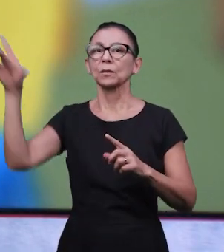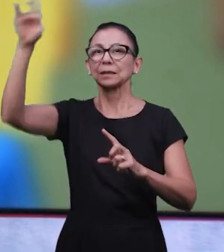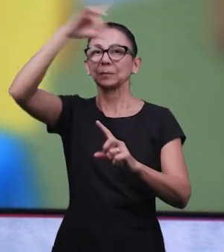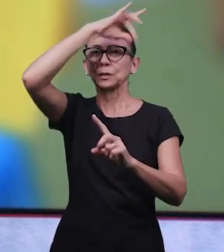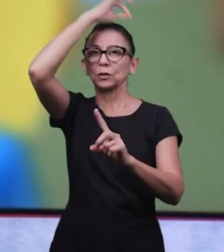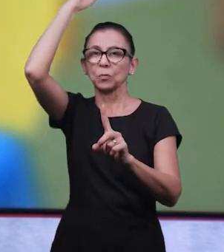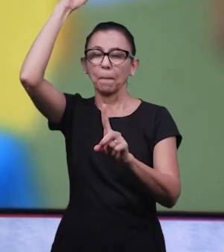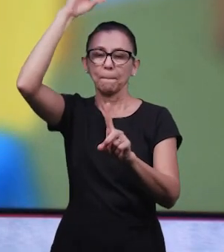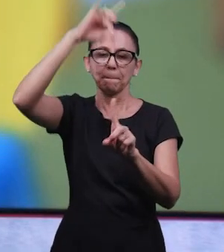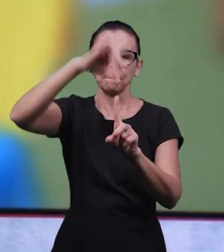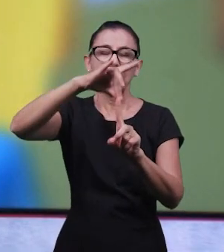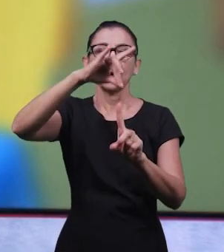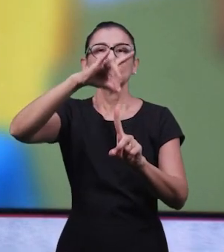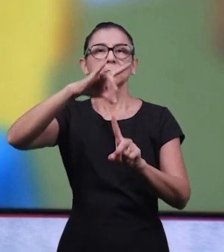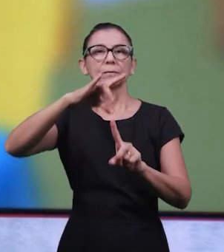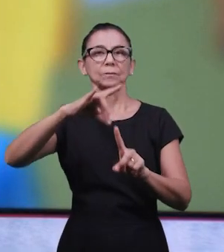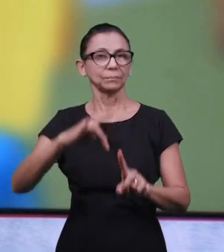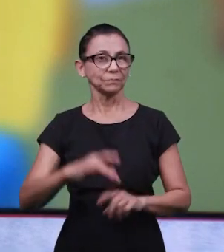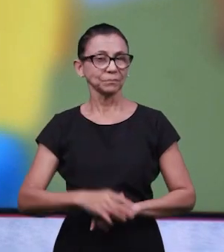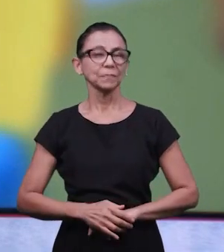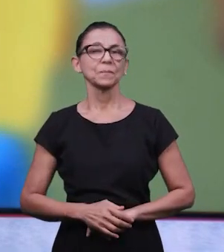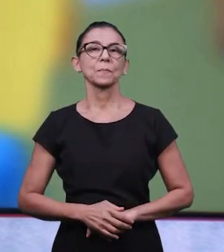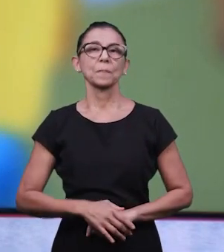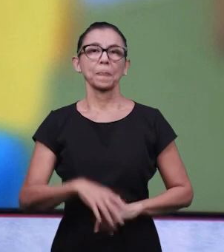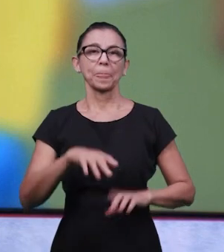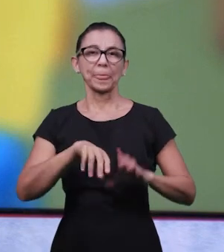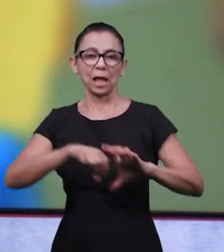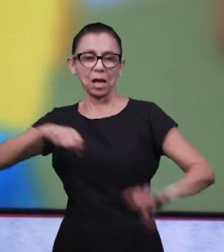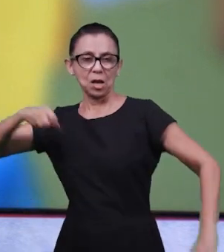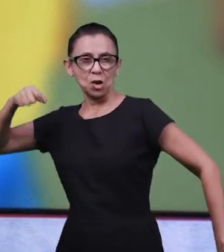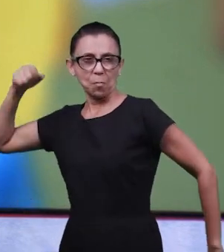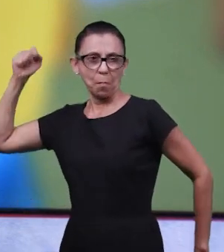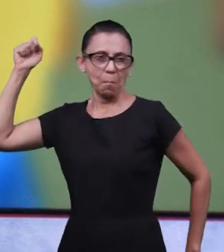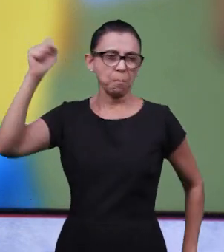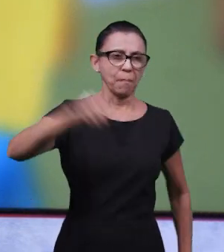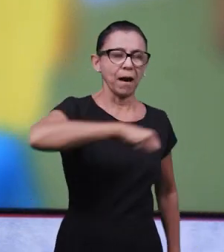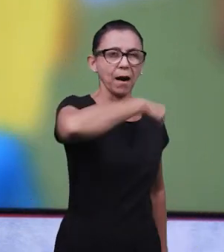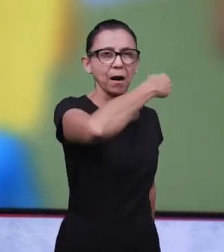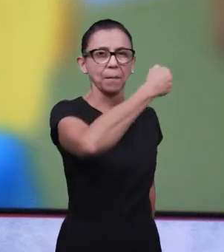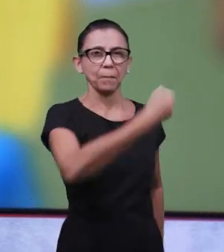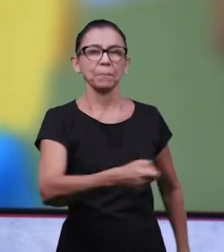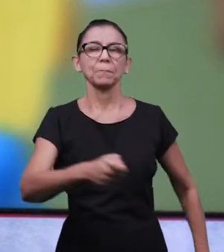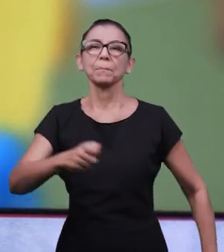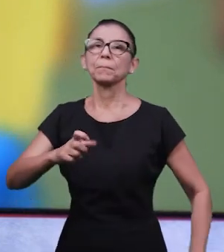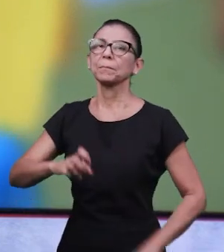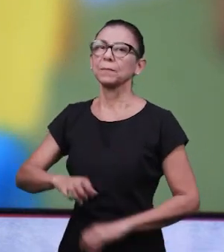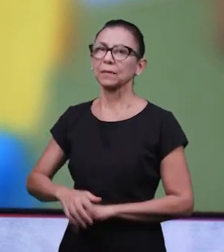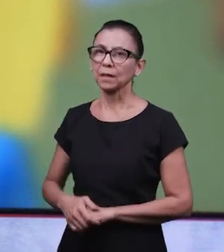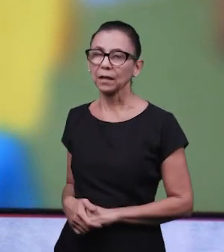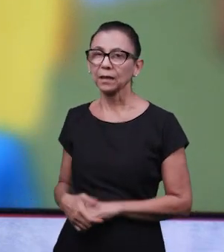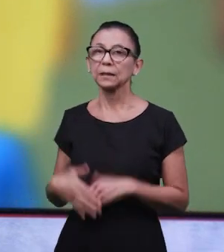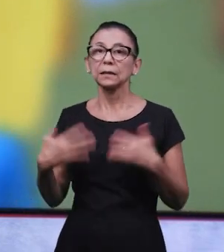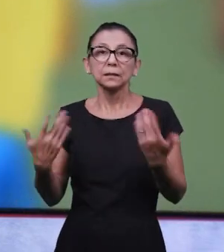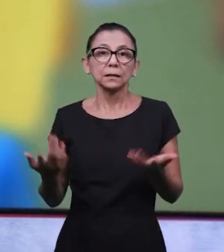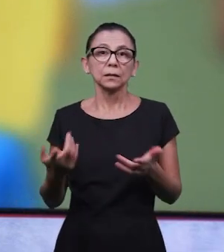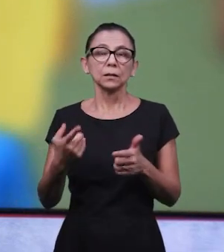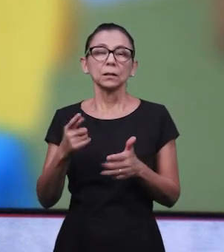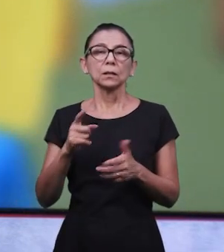e venceu. Mas de onde vinha sua força? Vinha do Espírito Santo